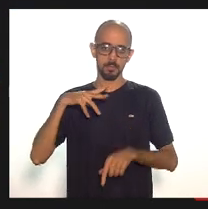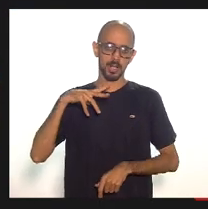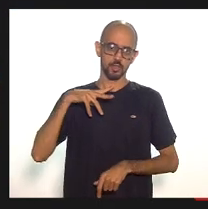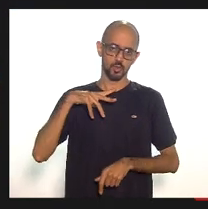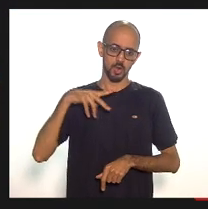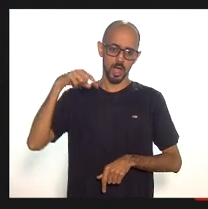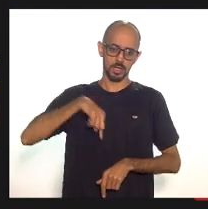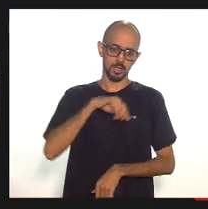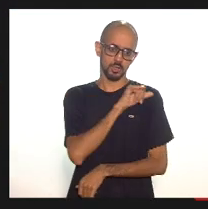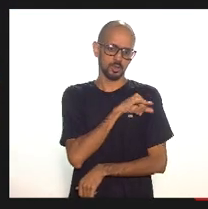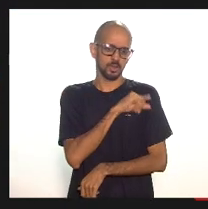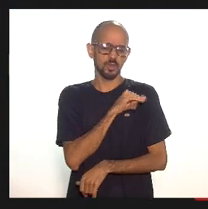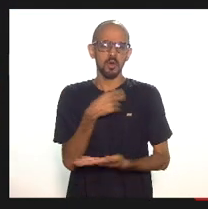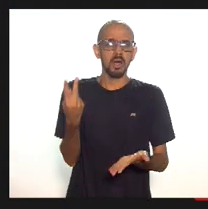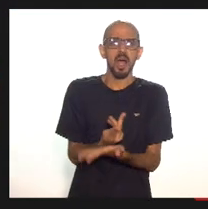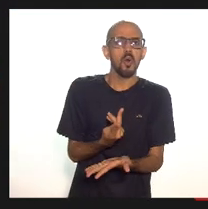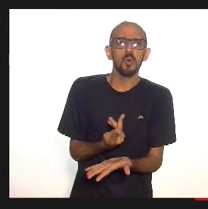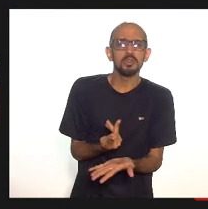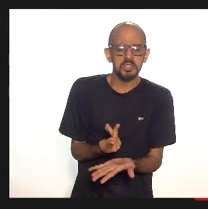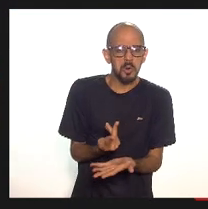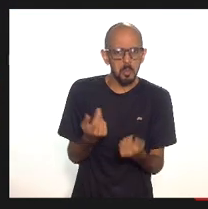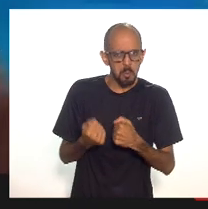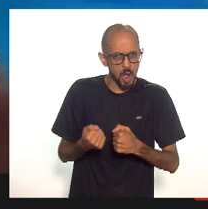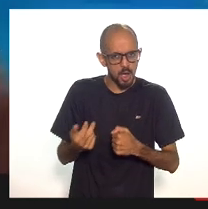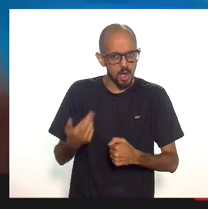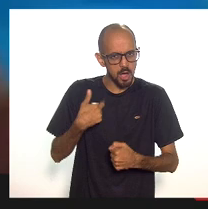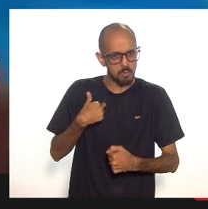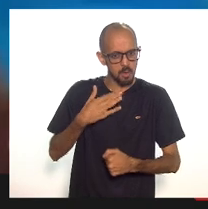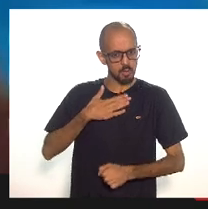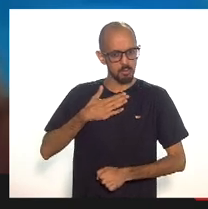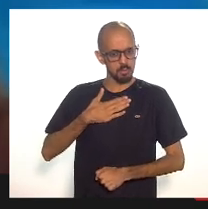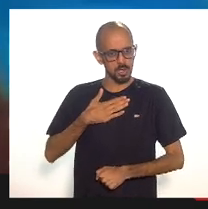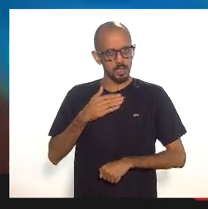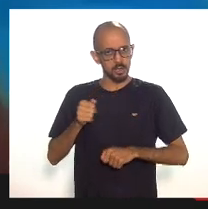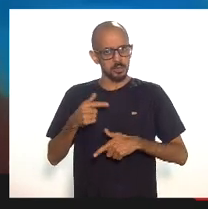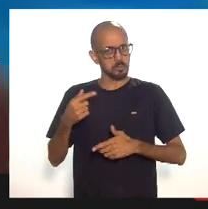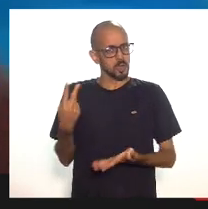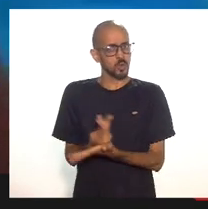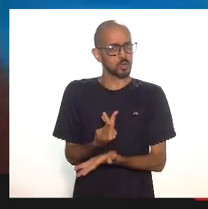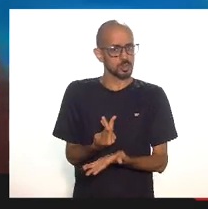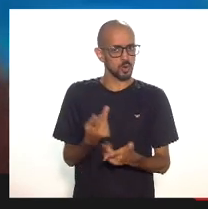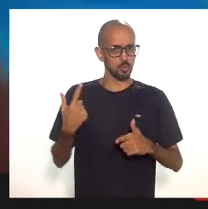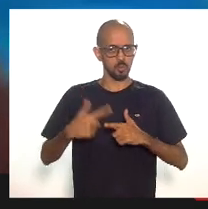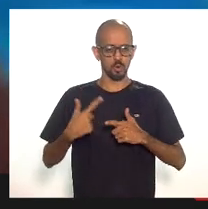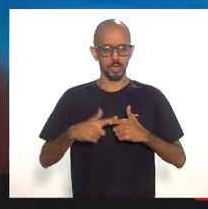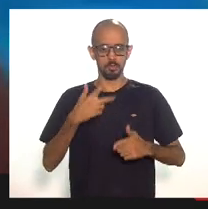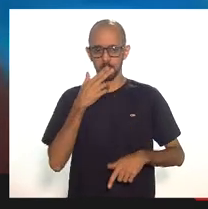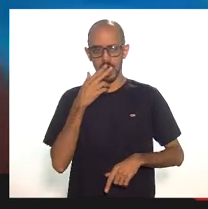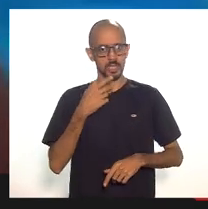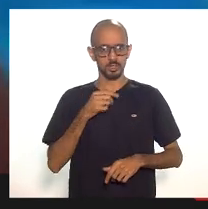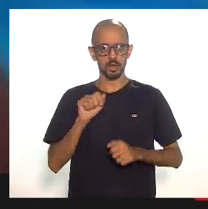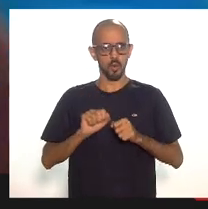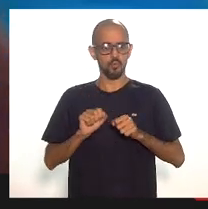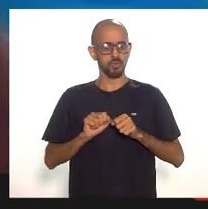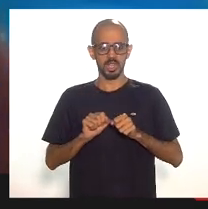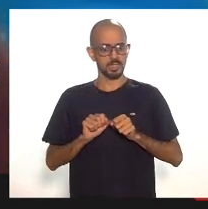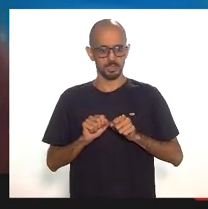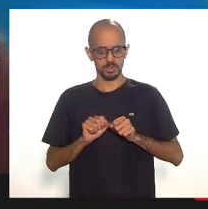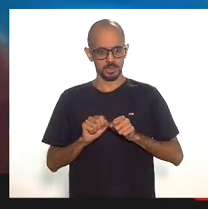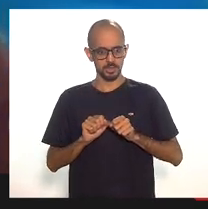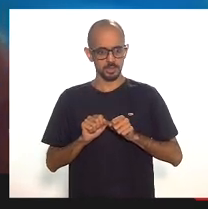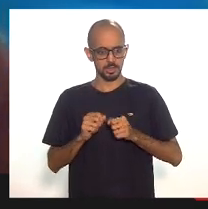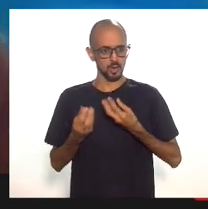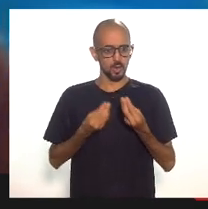Janeiro. O que aconteceu? Será que o senhor pode nos informar o que aconteceu? Porque isso parece que não foi feito, ou se foi feito, o que foi? Que leitos